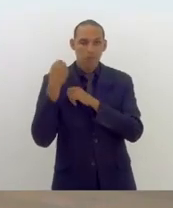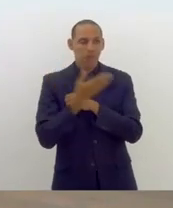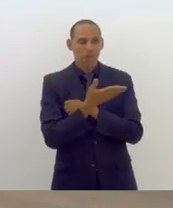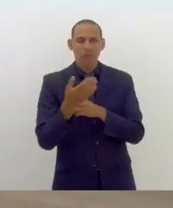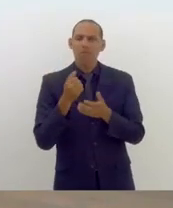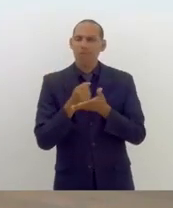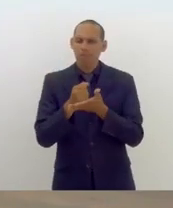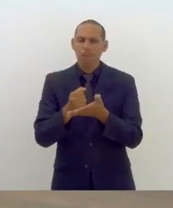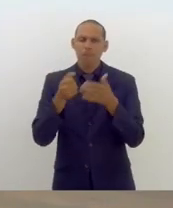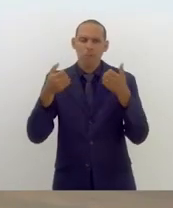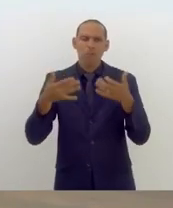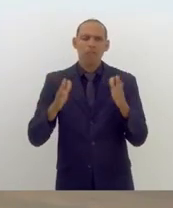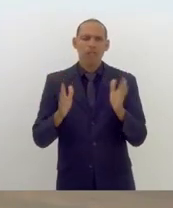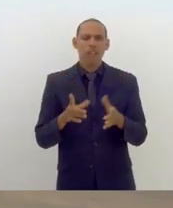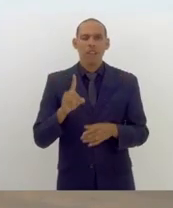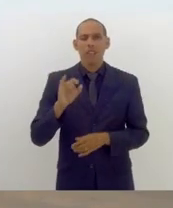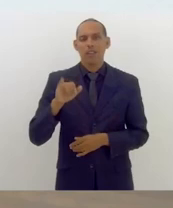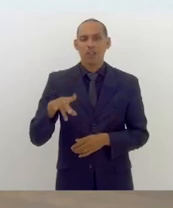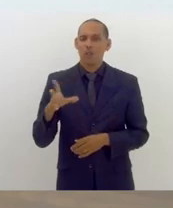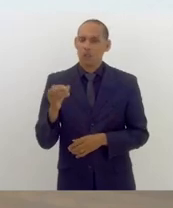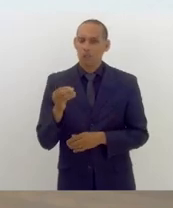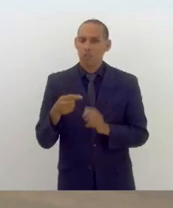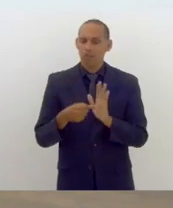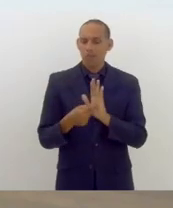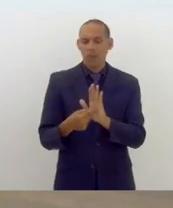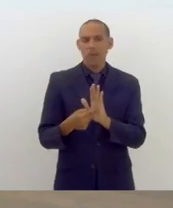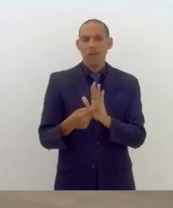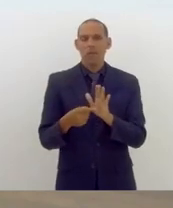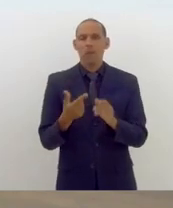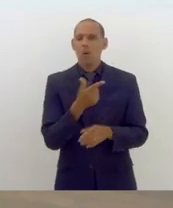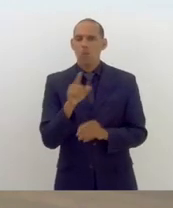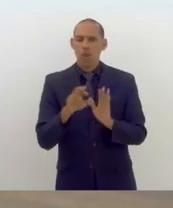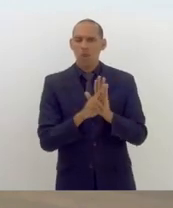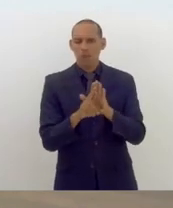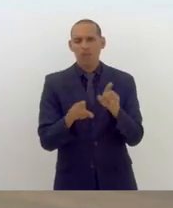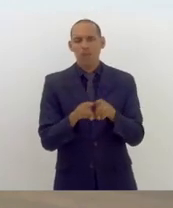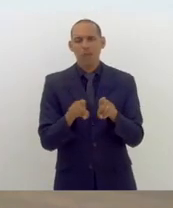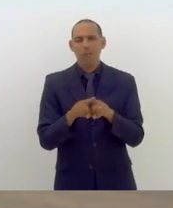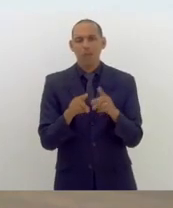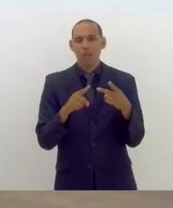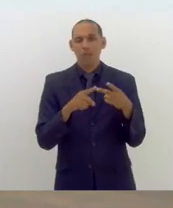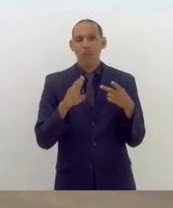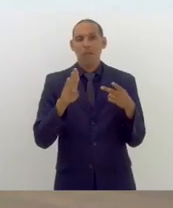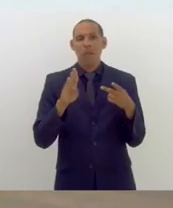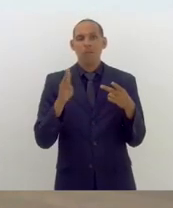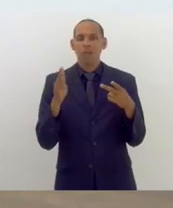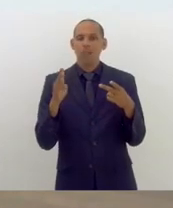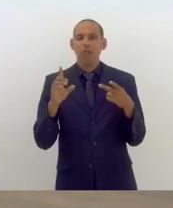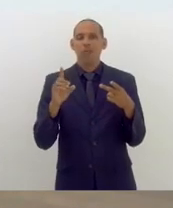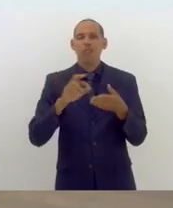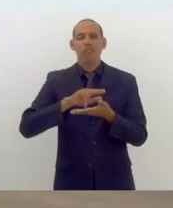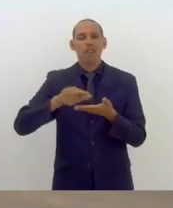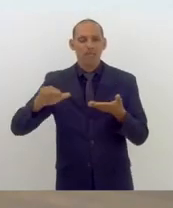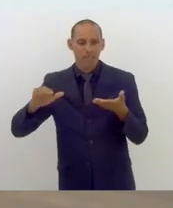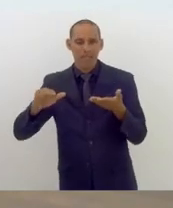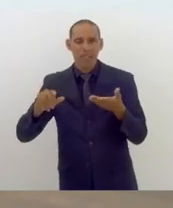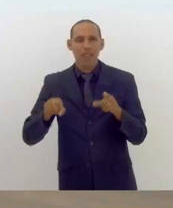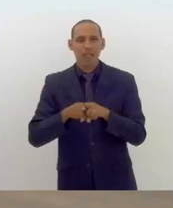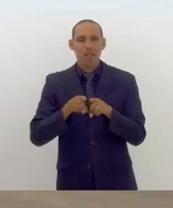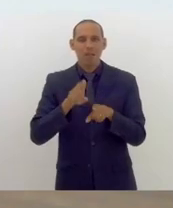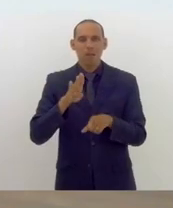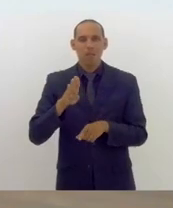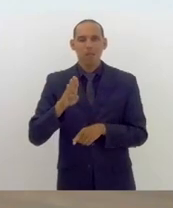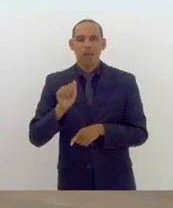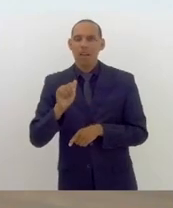muito bem trazidos pelo Dinho né E por outros representantes o impacto na biodiversidade da Baía de Sepetiba e esse